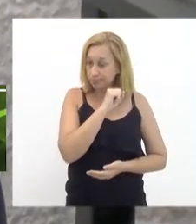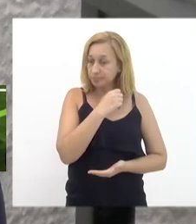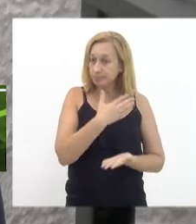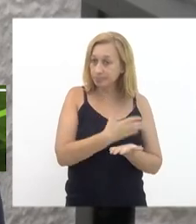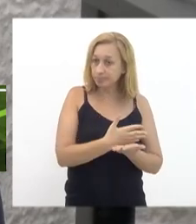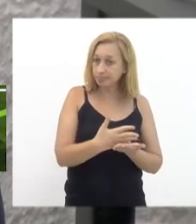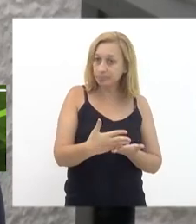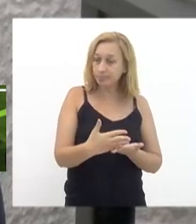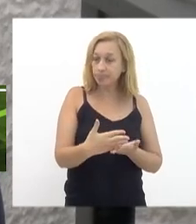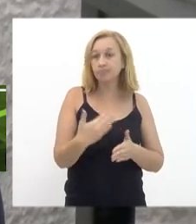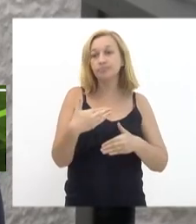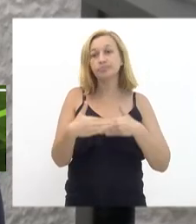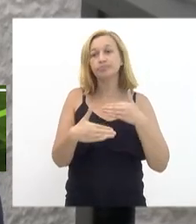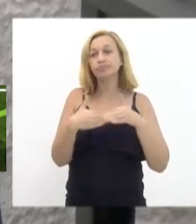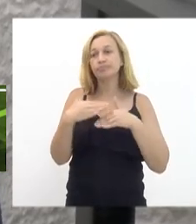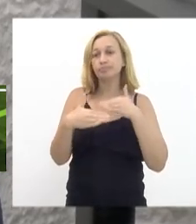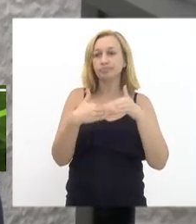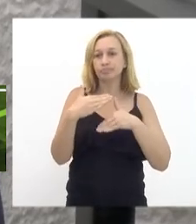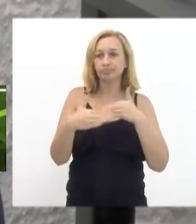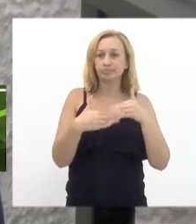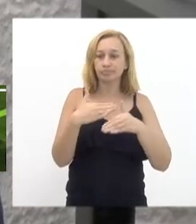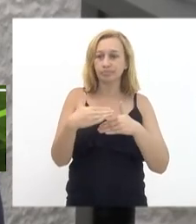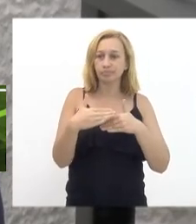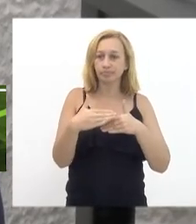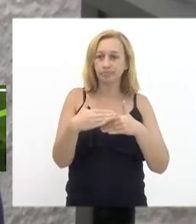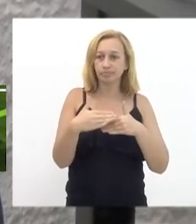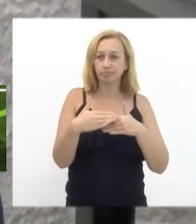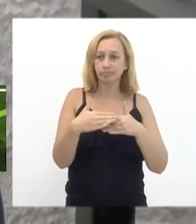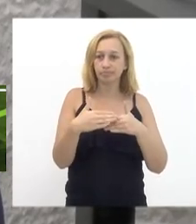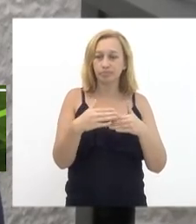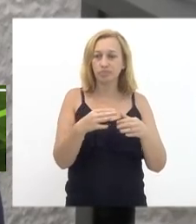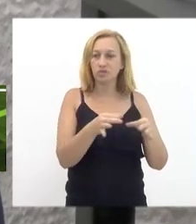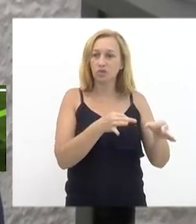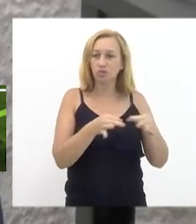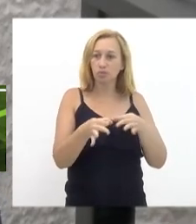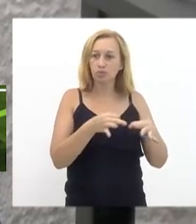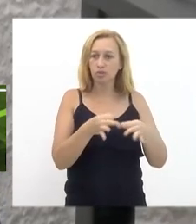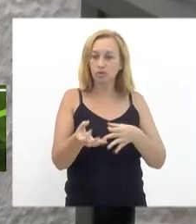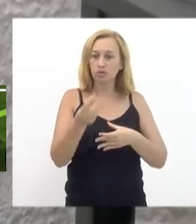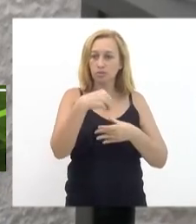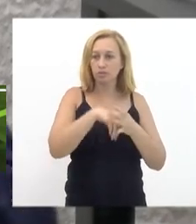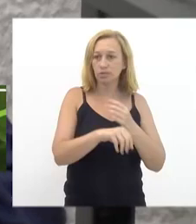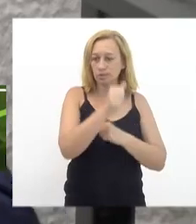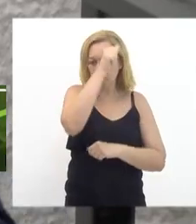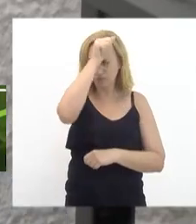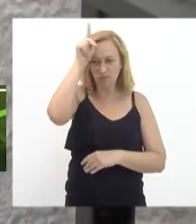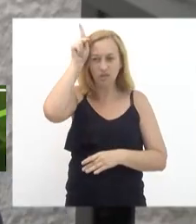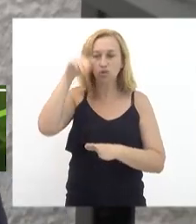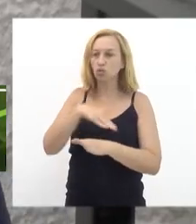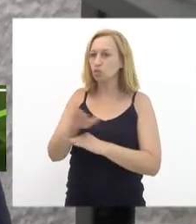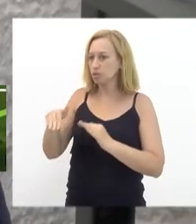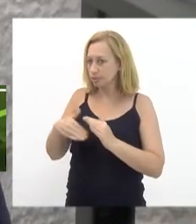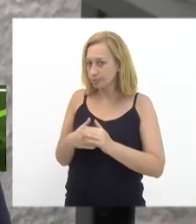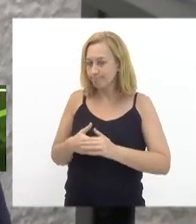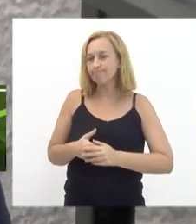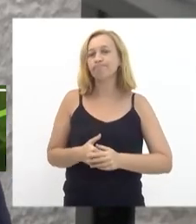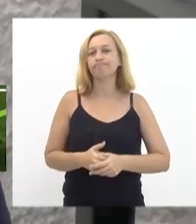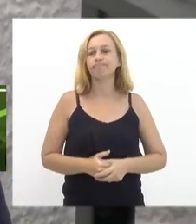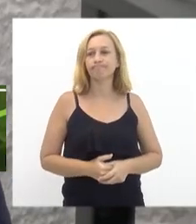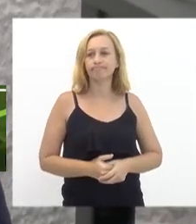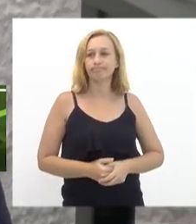iniciamos o processo de captação de projetos nas prefeitos todos os prefeitos